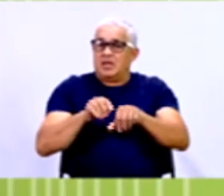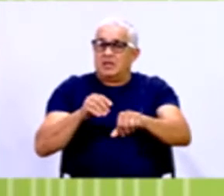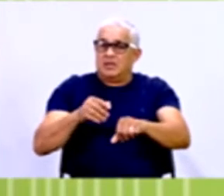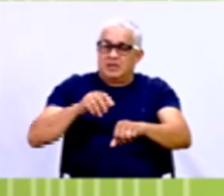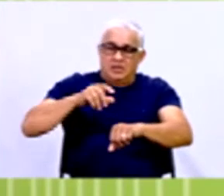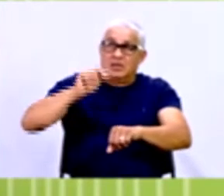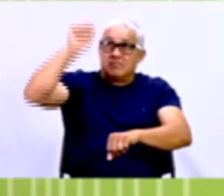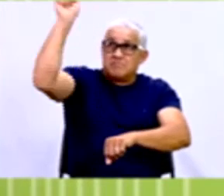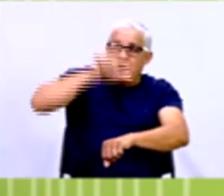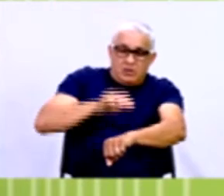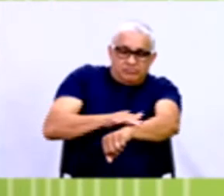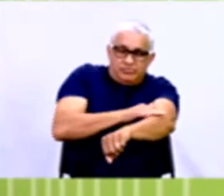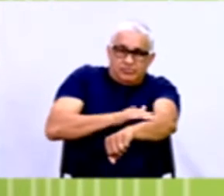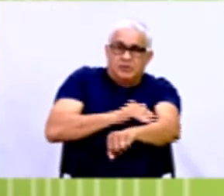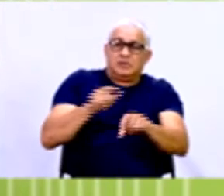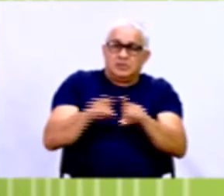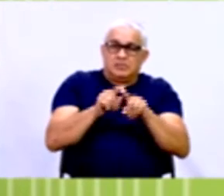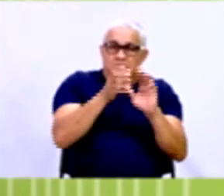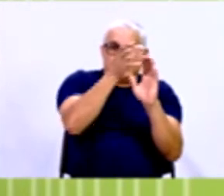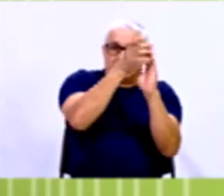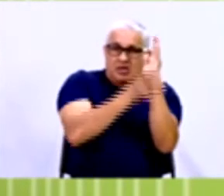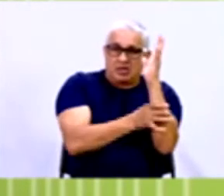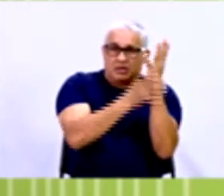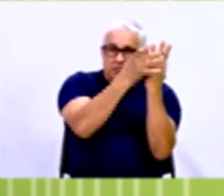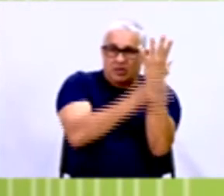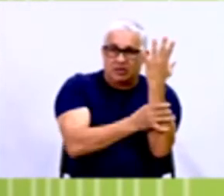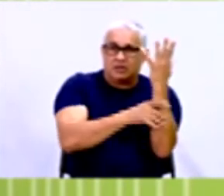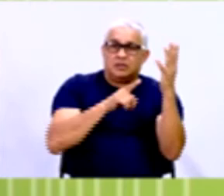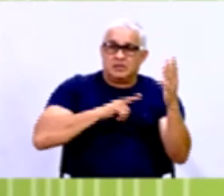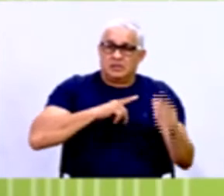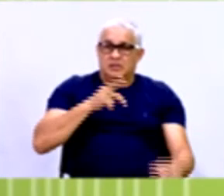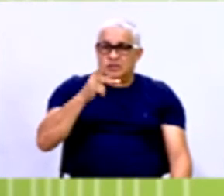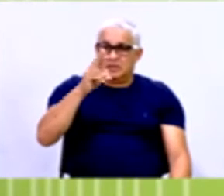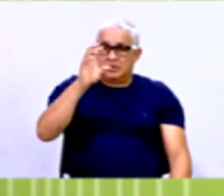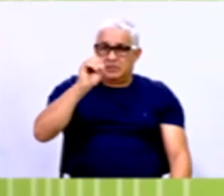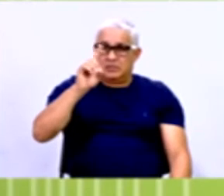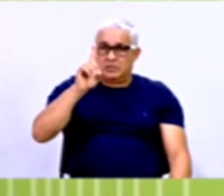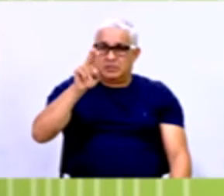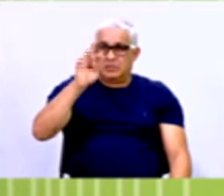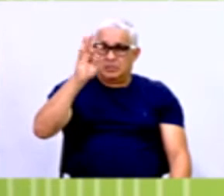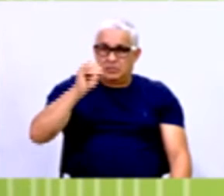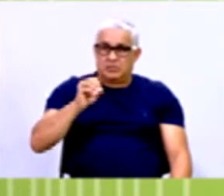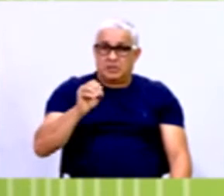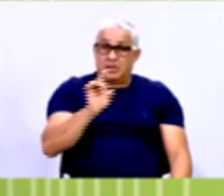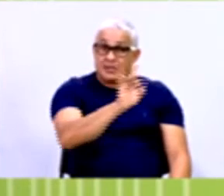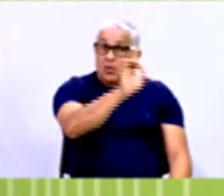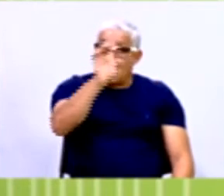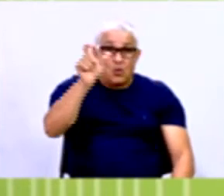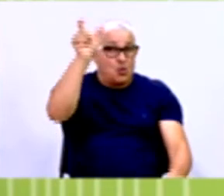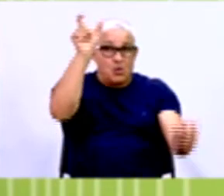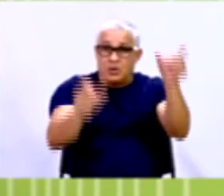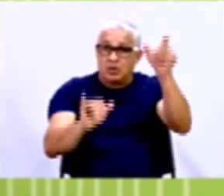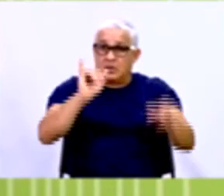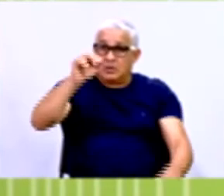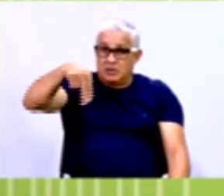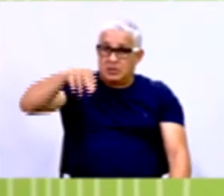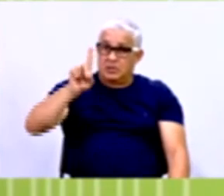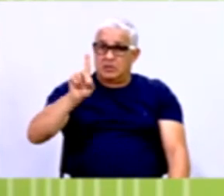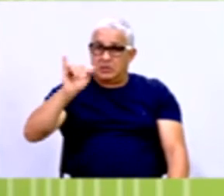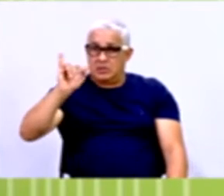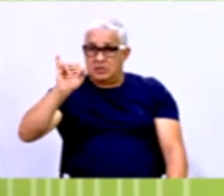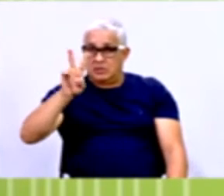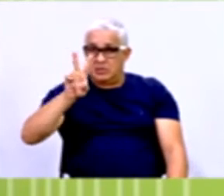colocam como se fosse uma luva. Então, tem produtos aí. Esses são de uso individual, né? Nós temos também equipamentos de